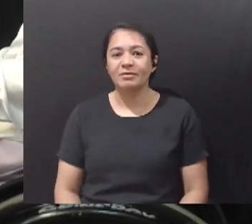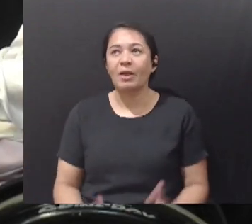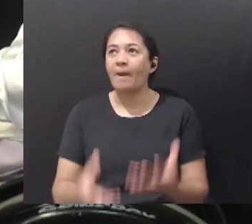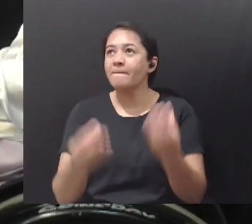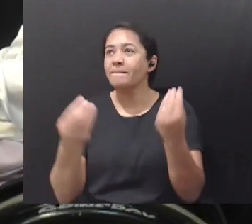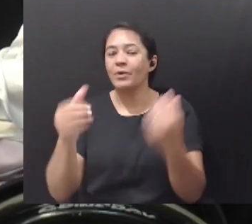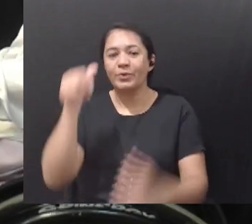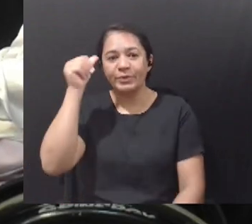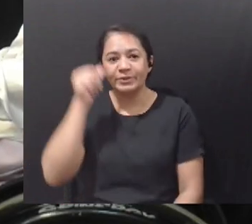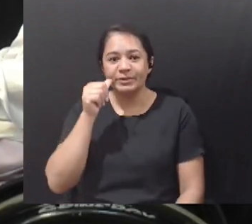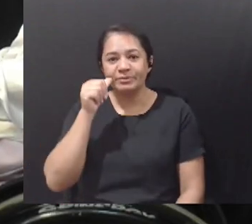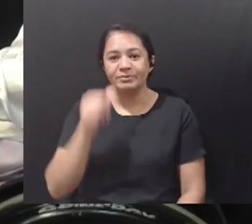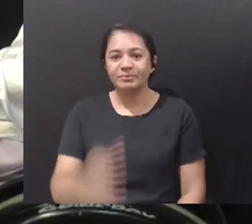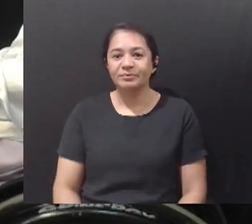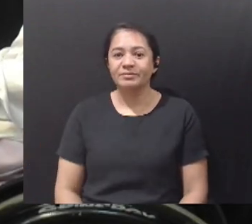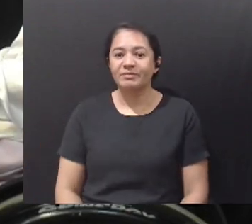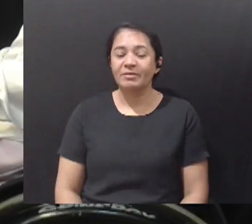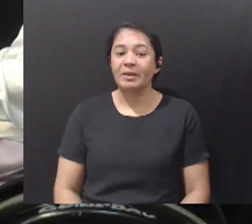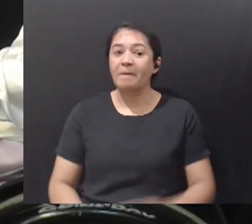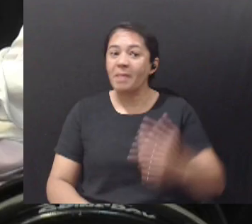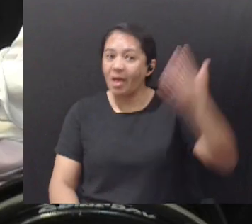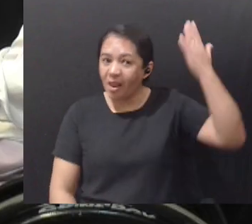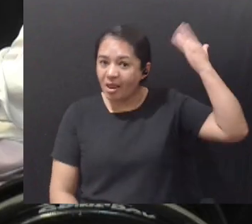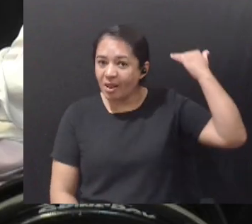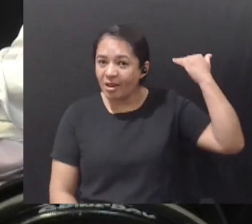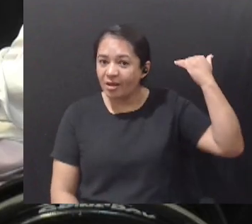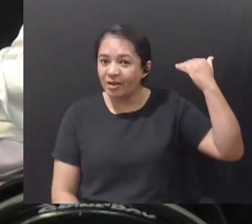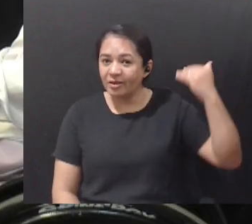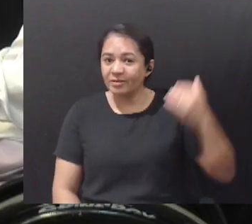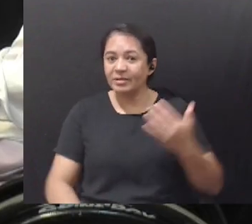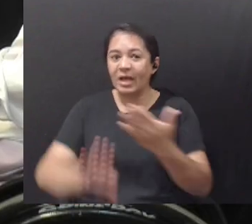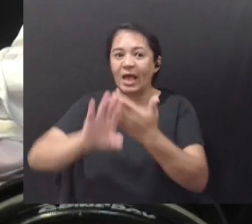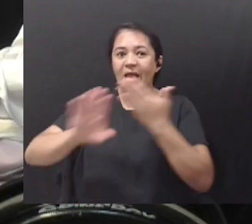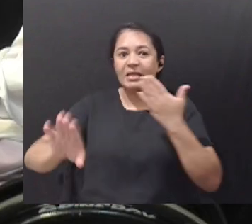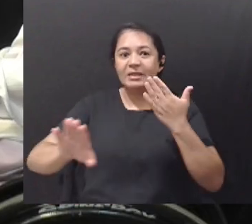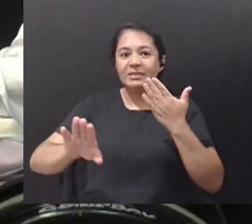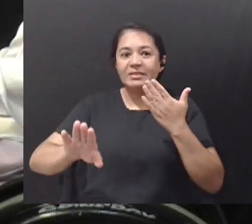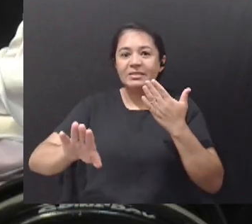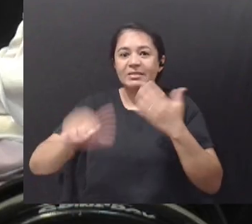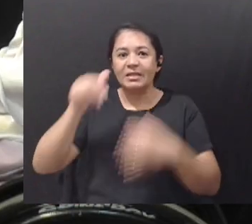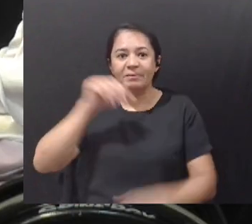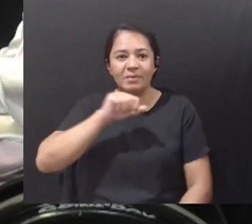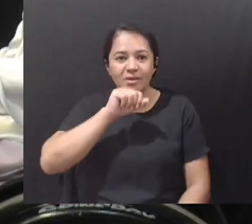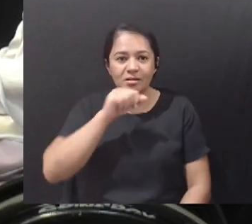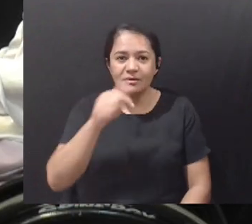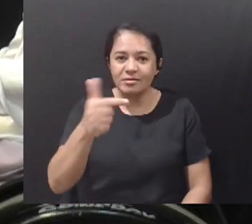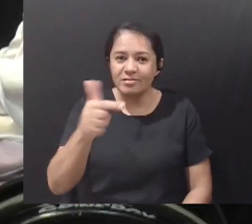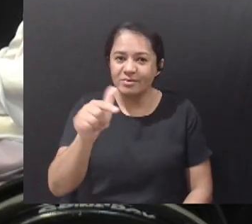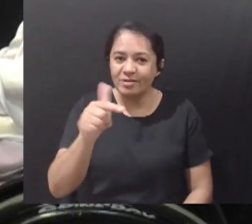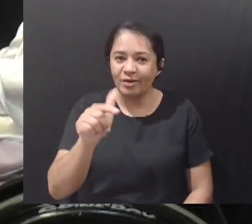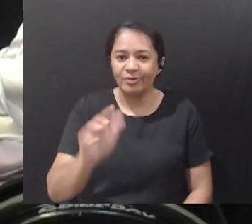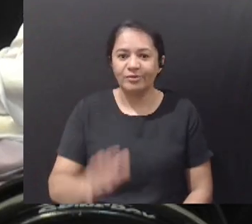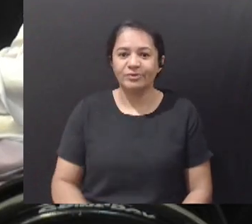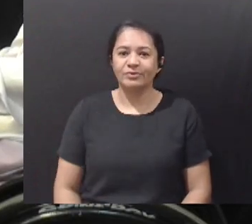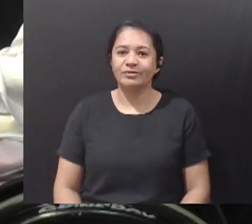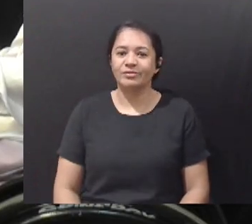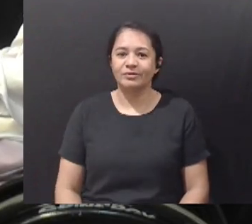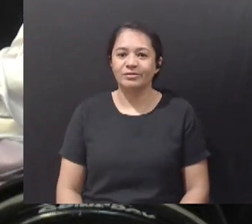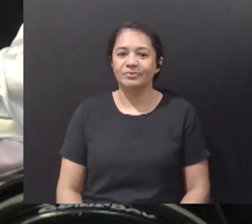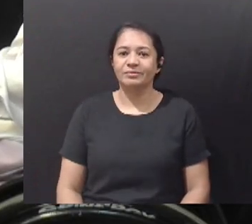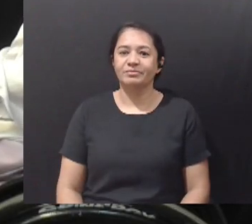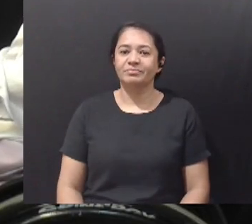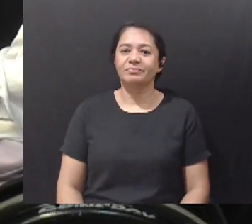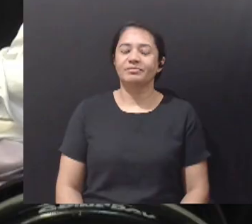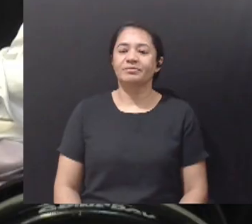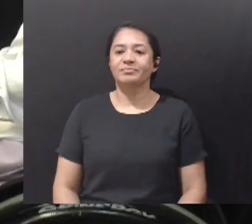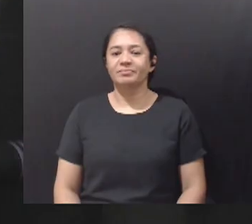mais, você amor, já fazia. Naquela época não tinha licença maternidade, pelo menos para os legislativos do Brasil. E